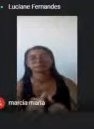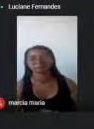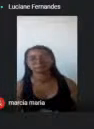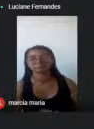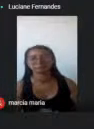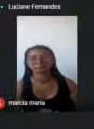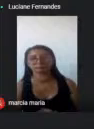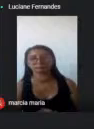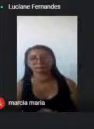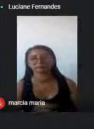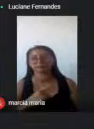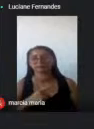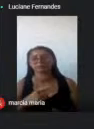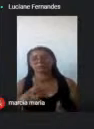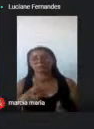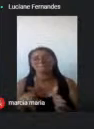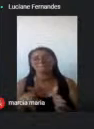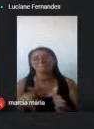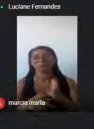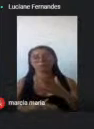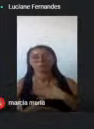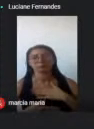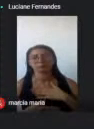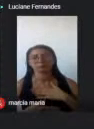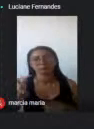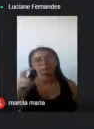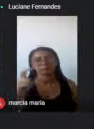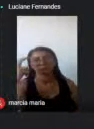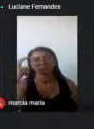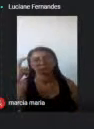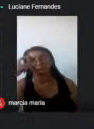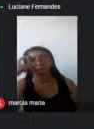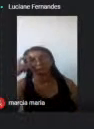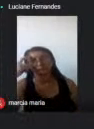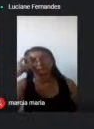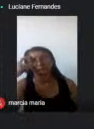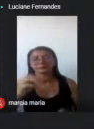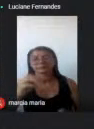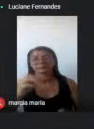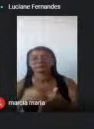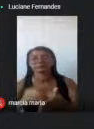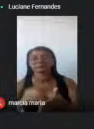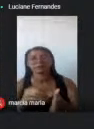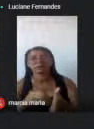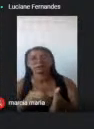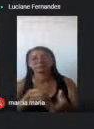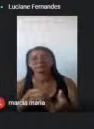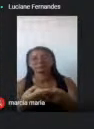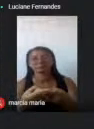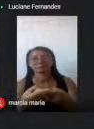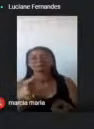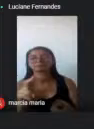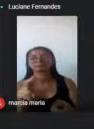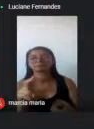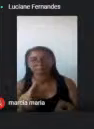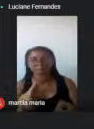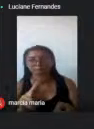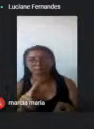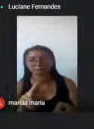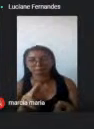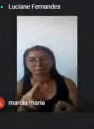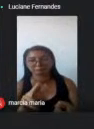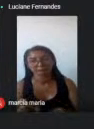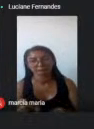própria hormonal, cultural, do não acesso aos preservativos. Então, aqui de cara a gente já percebe